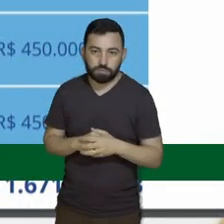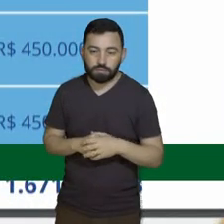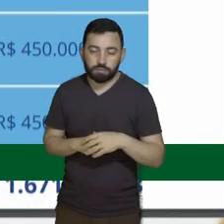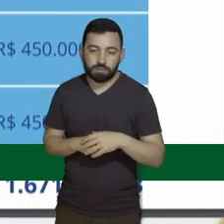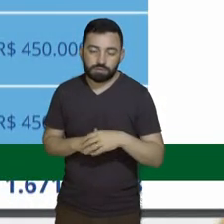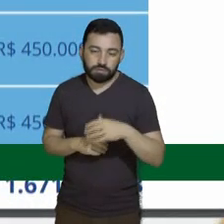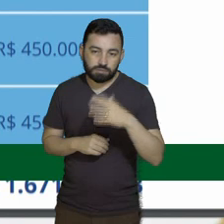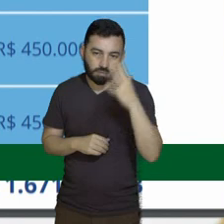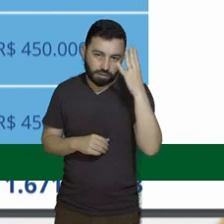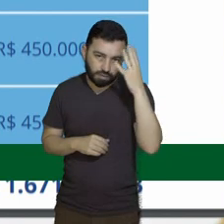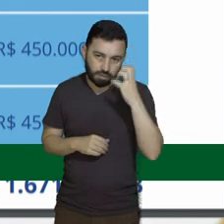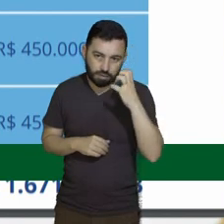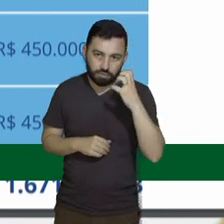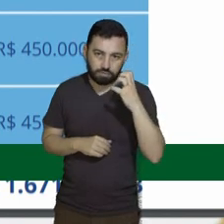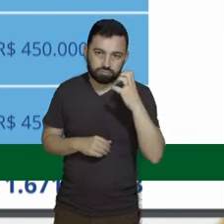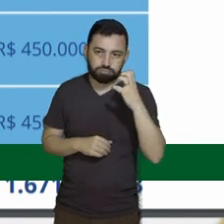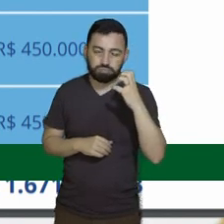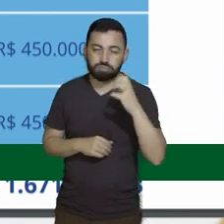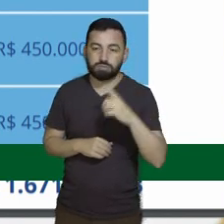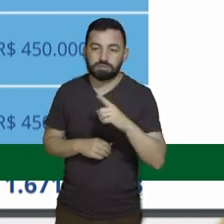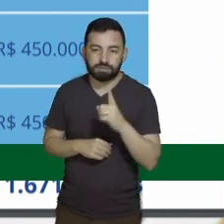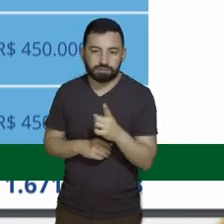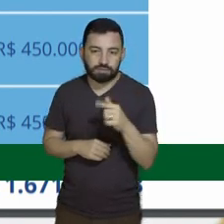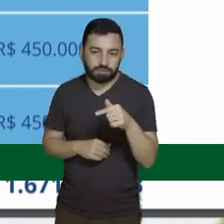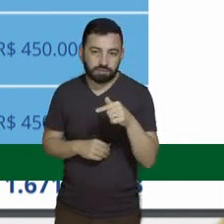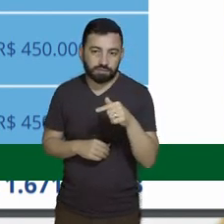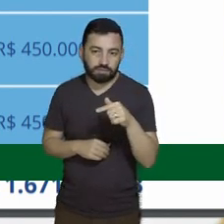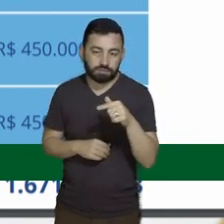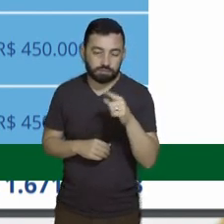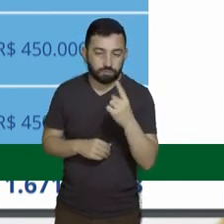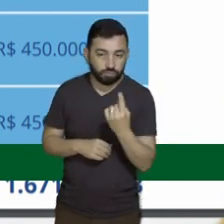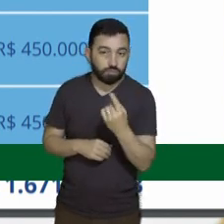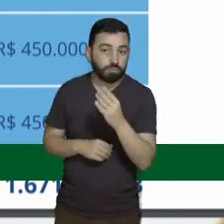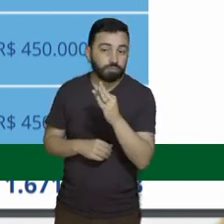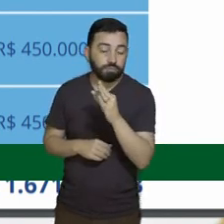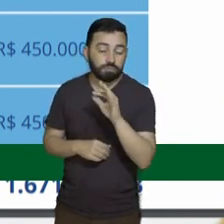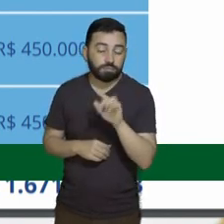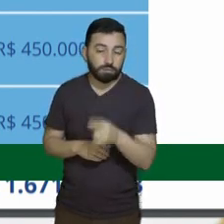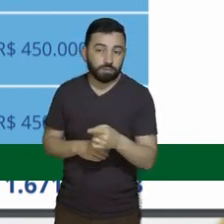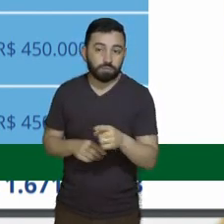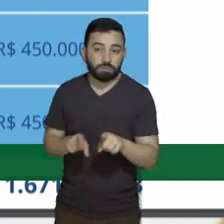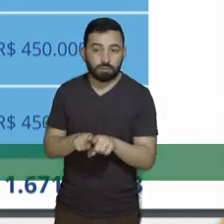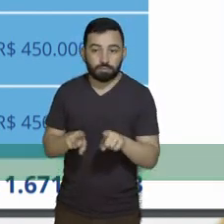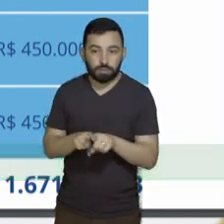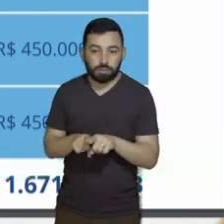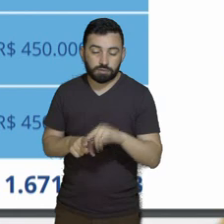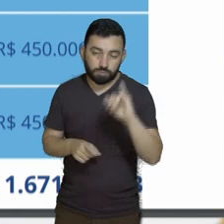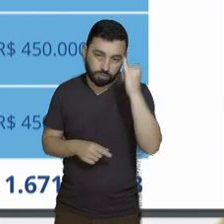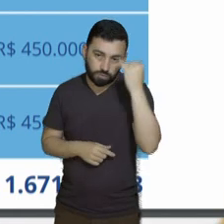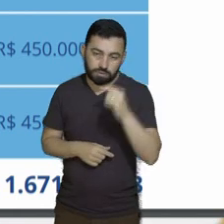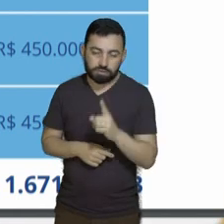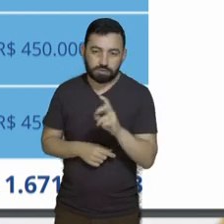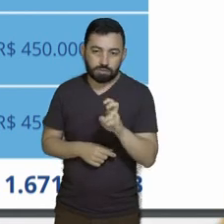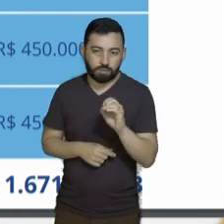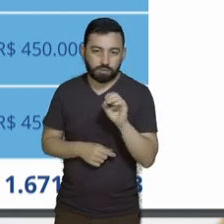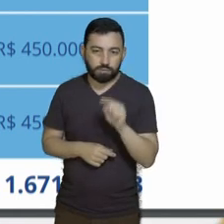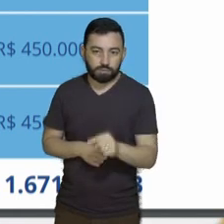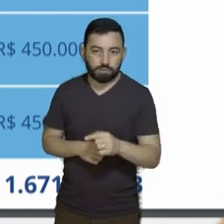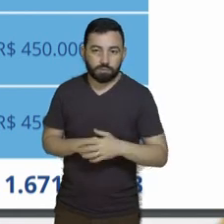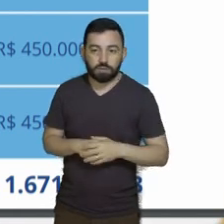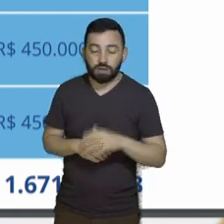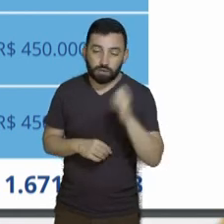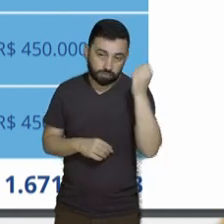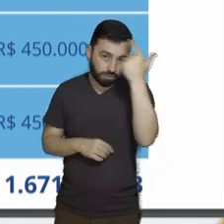Ismael de Souza dos Santos, 171 mil, Jairo Mioto, 150,